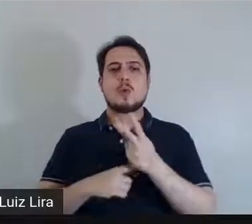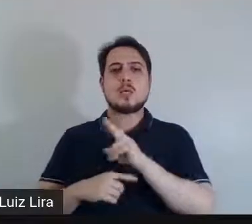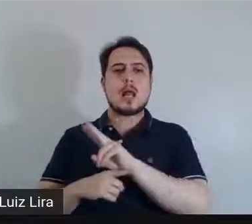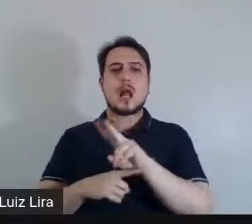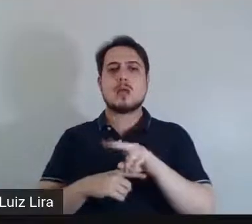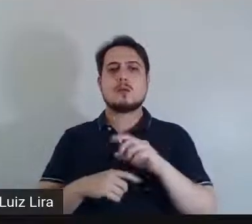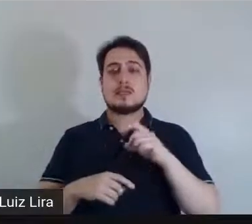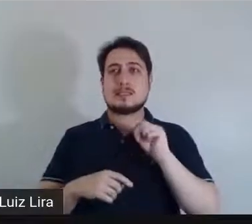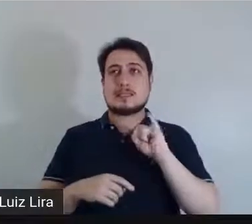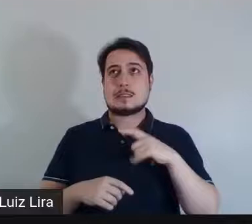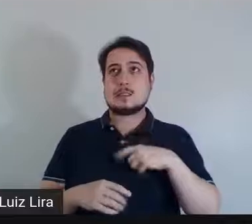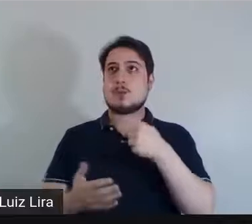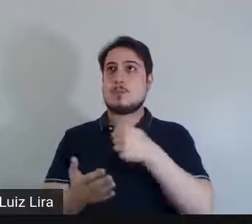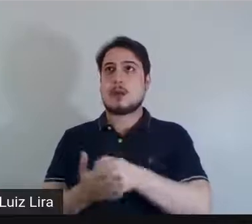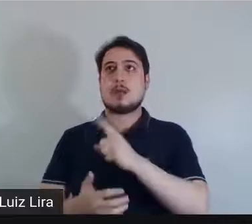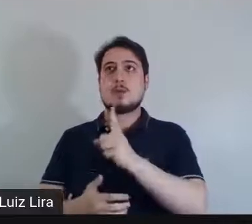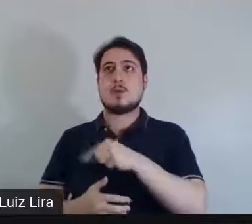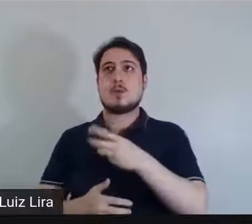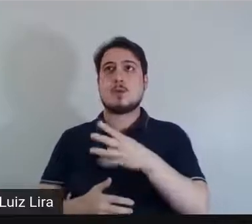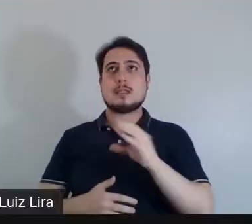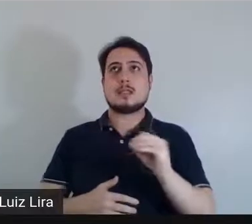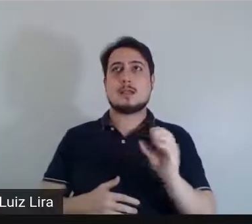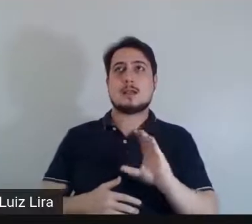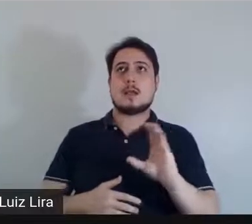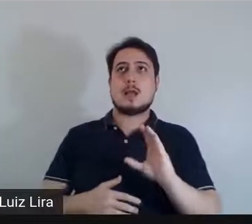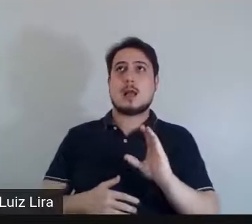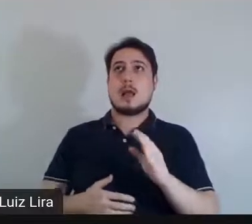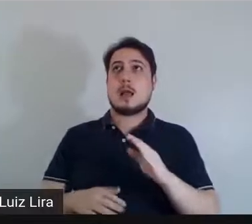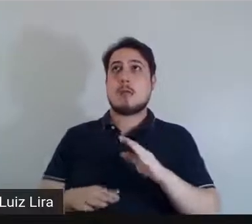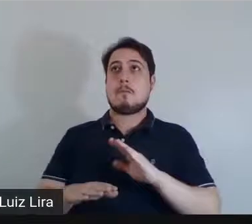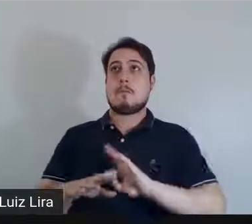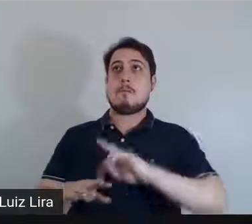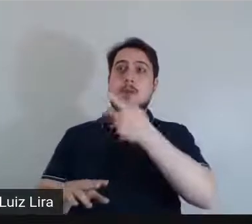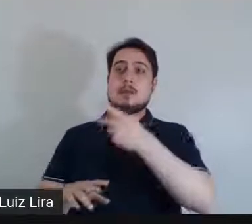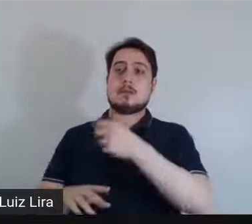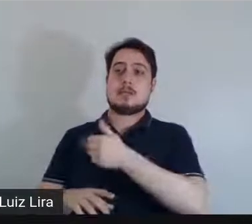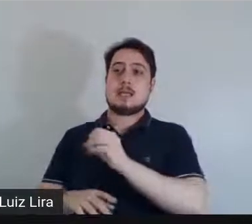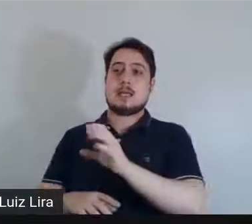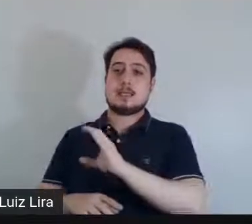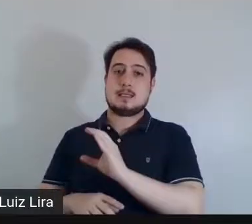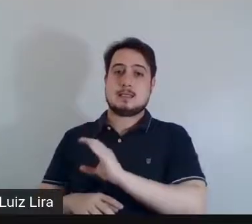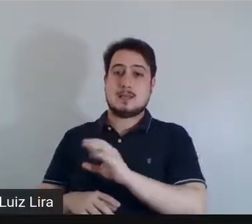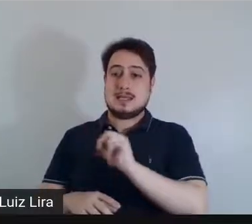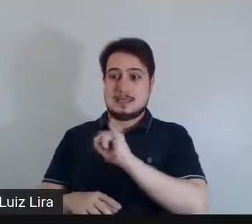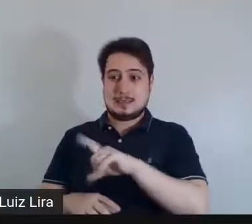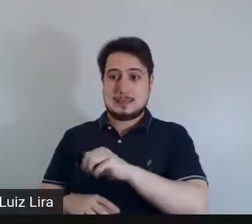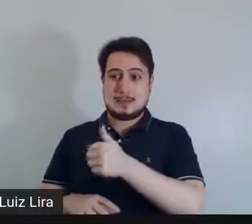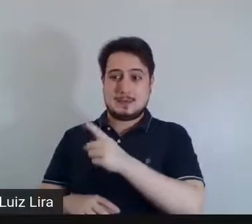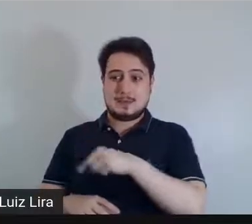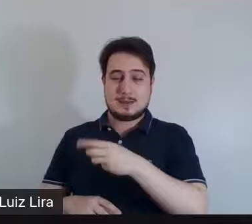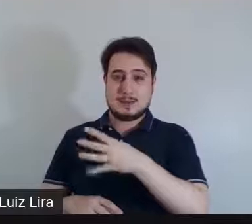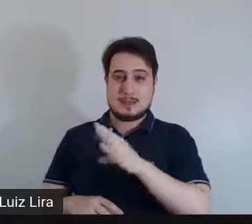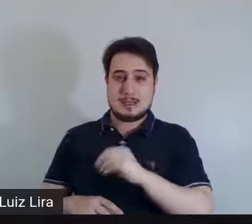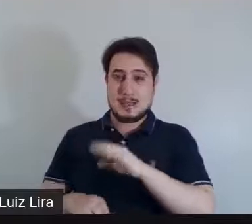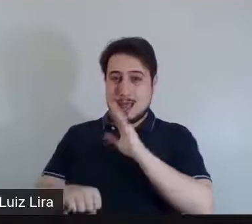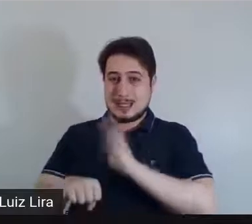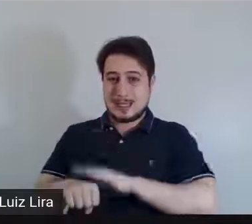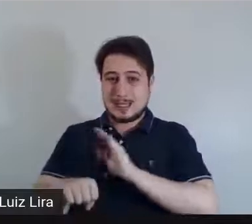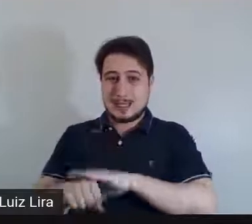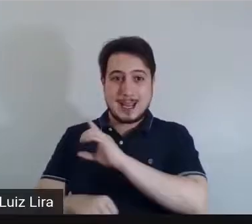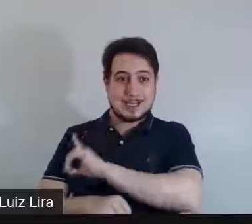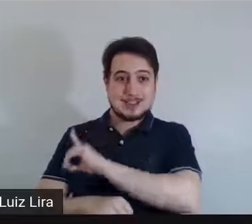estou pagando 1,30 é muito maior que 10 centavos. É se aquele preço de 1,30, naquele